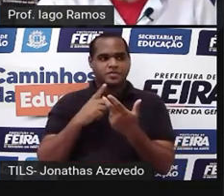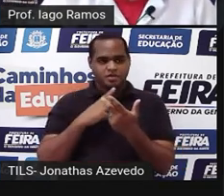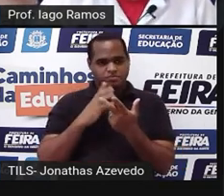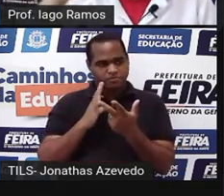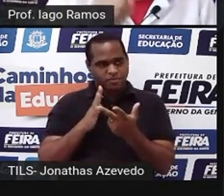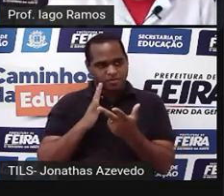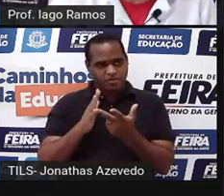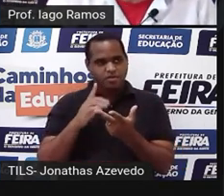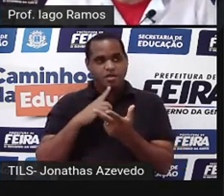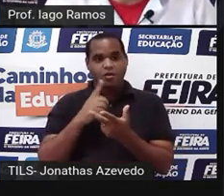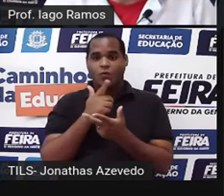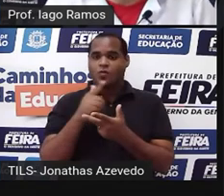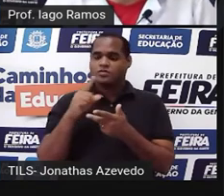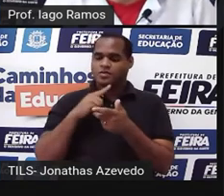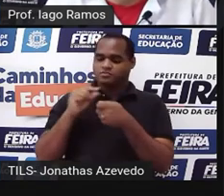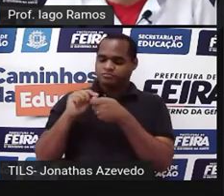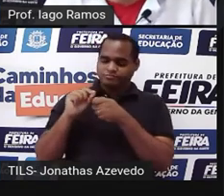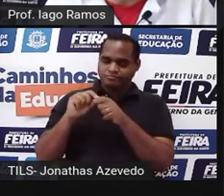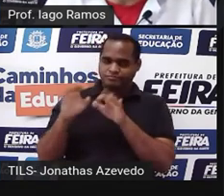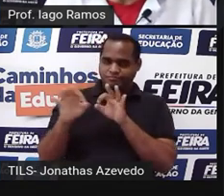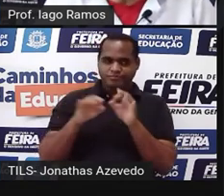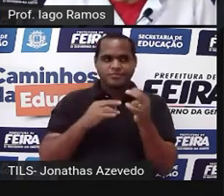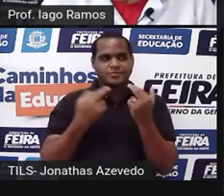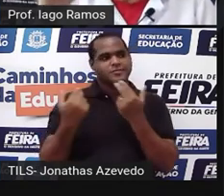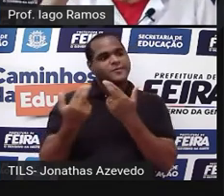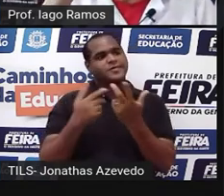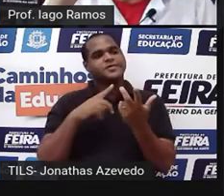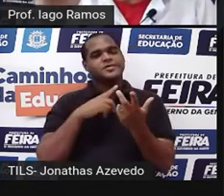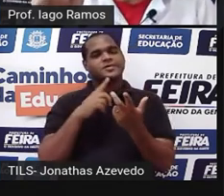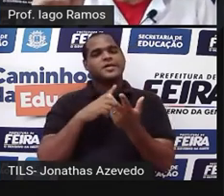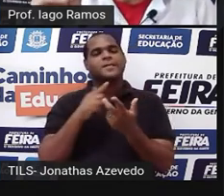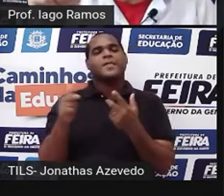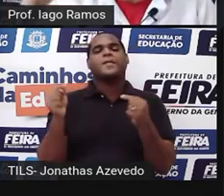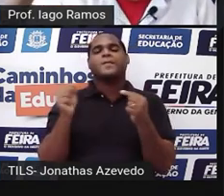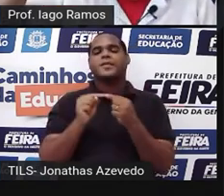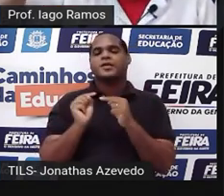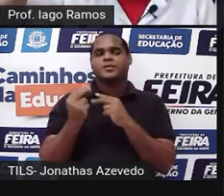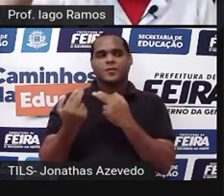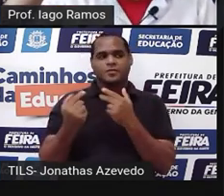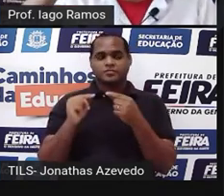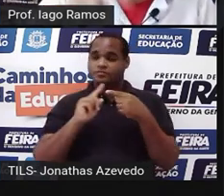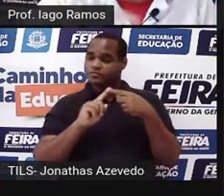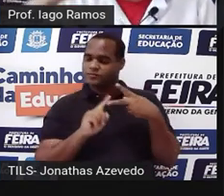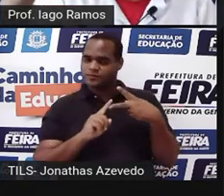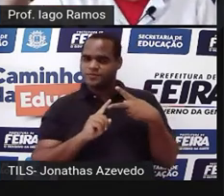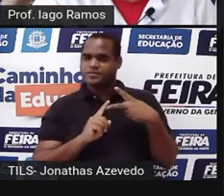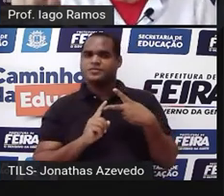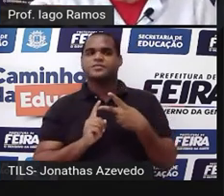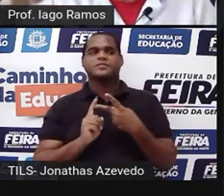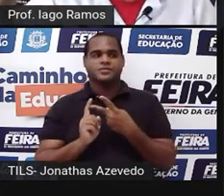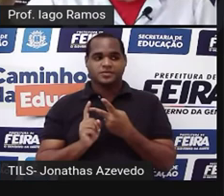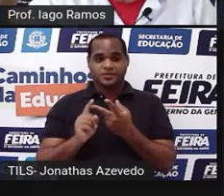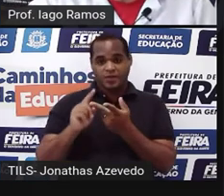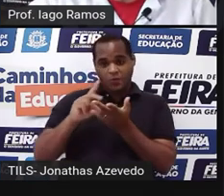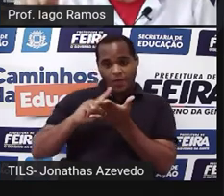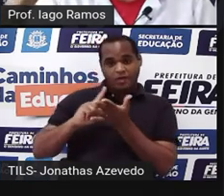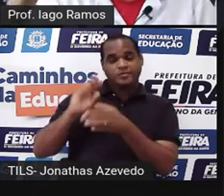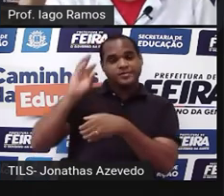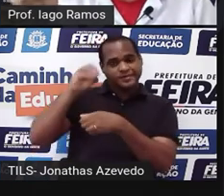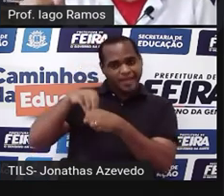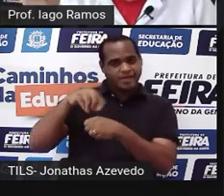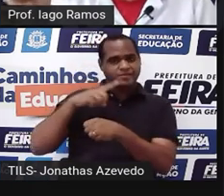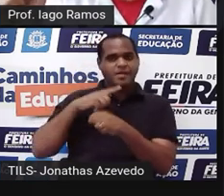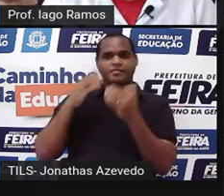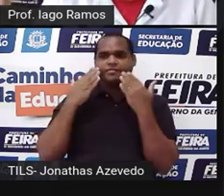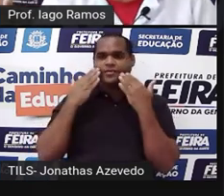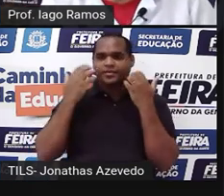construir outro que seja semelhante a esse, tá bom? Então, tem que acontecer duas coisas. Os ângulos internos